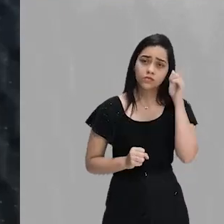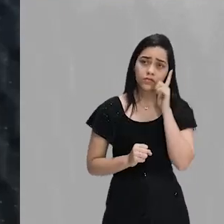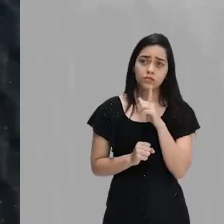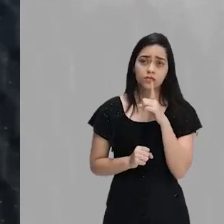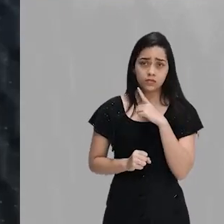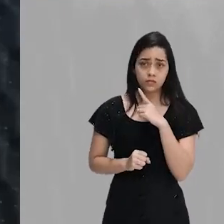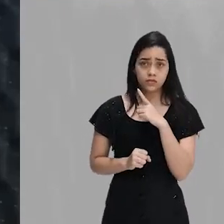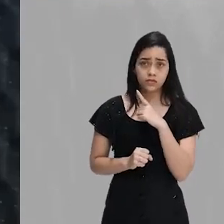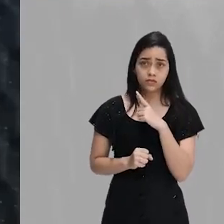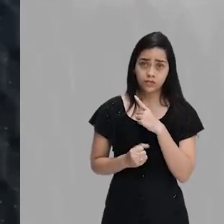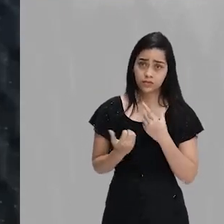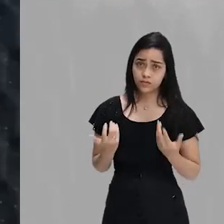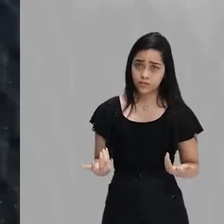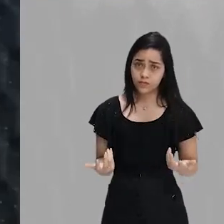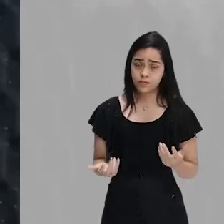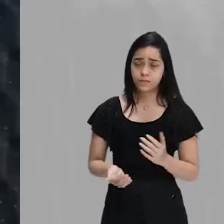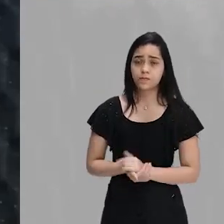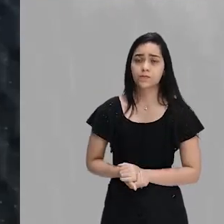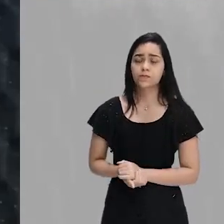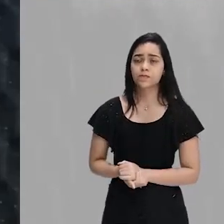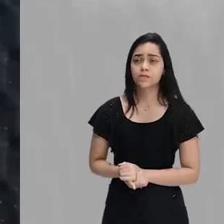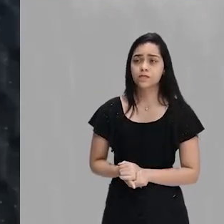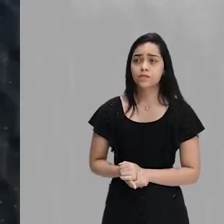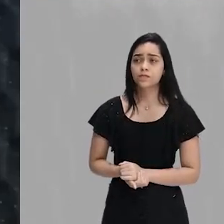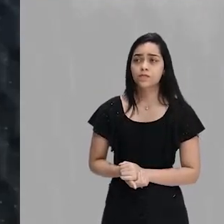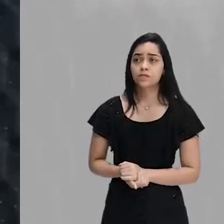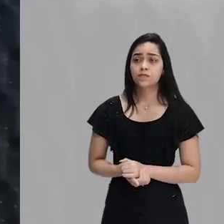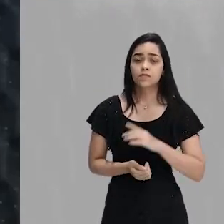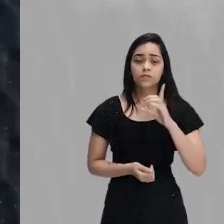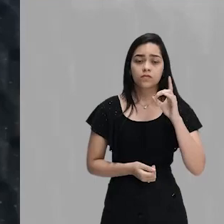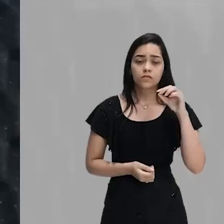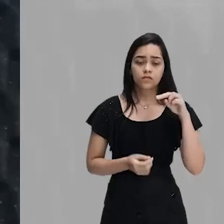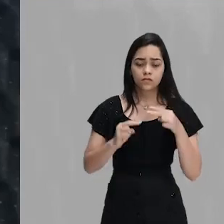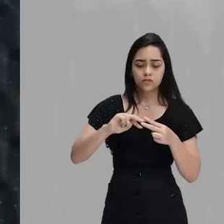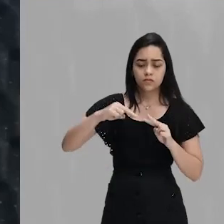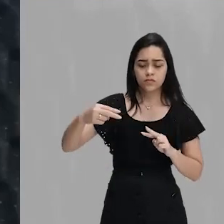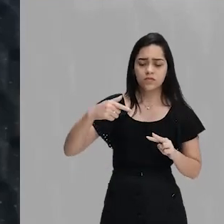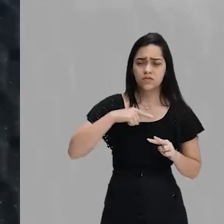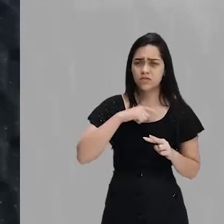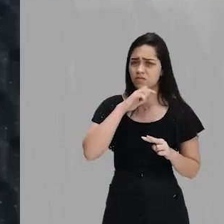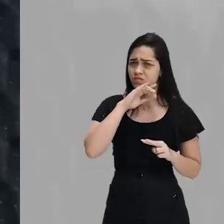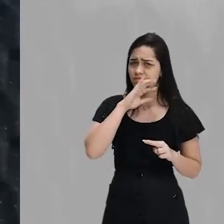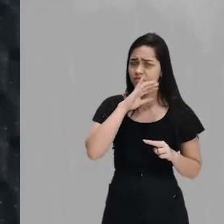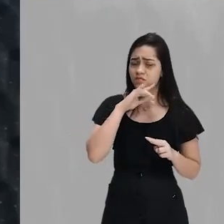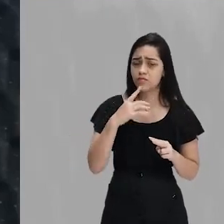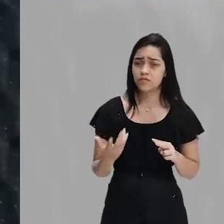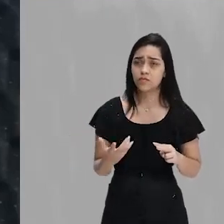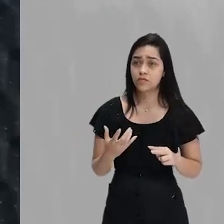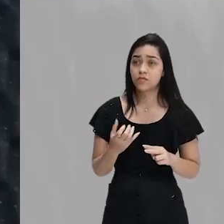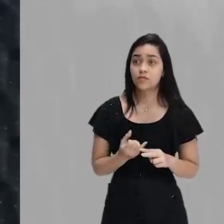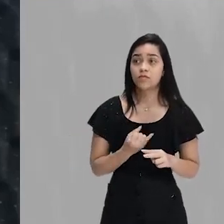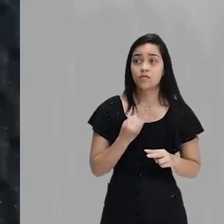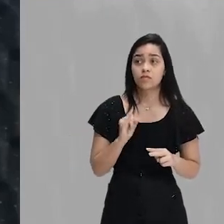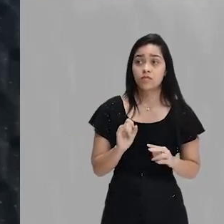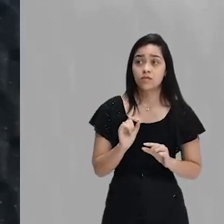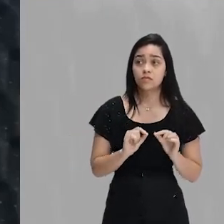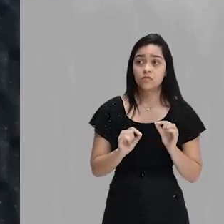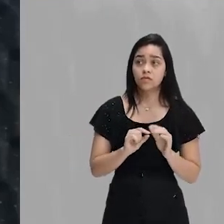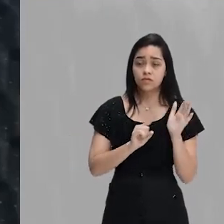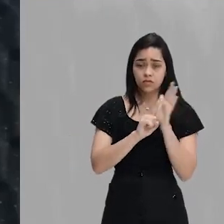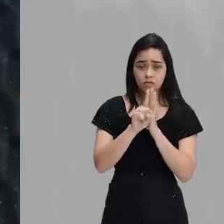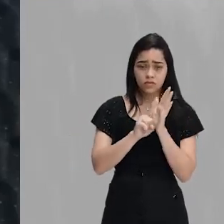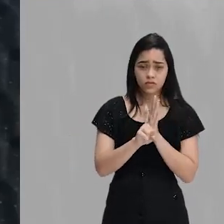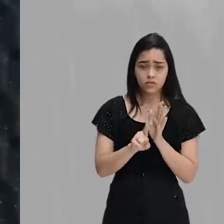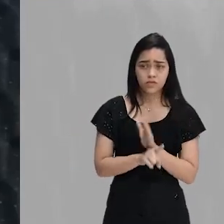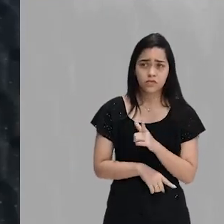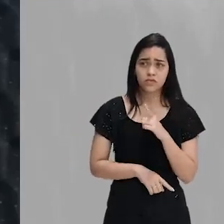dar prosseguimento na vida dela? O DNA está danificado? Se uma dessas perguntas